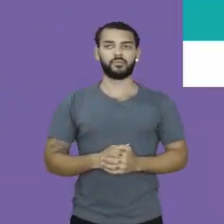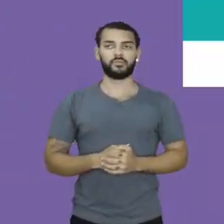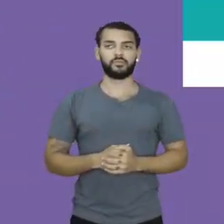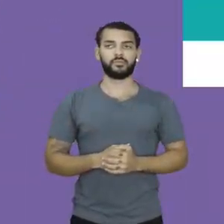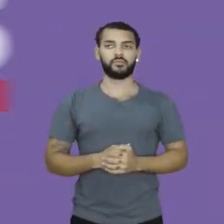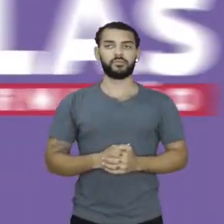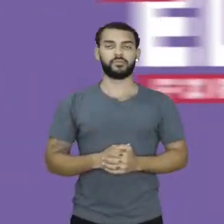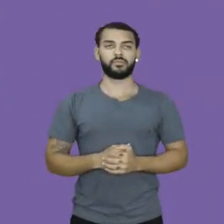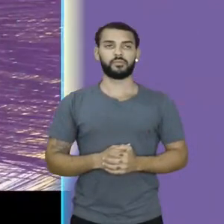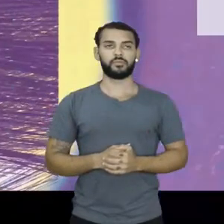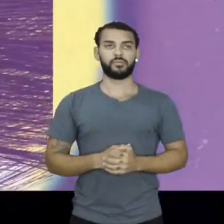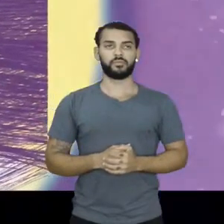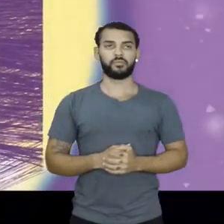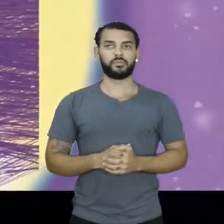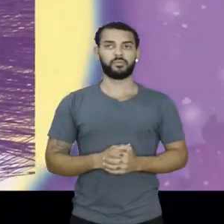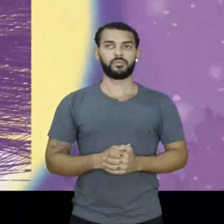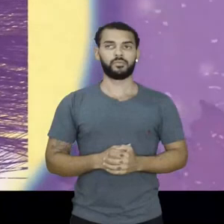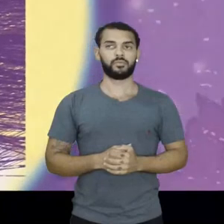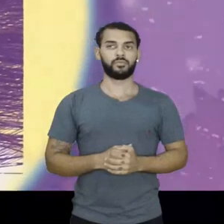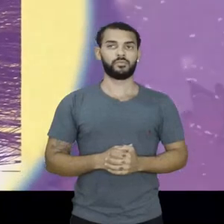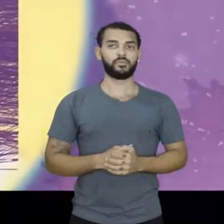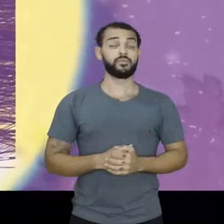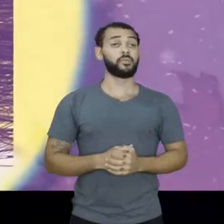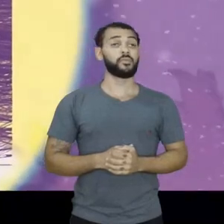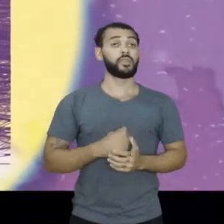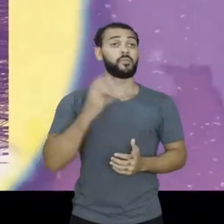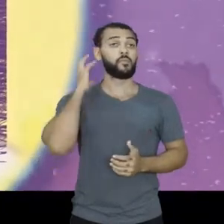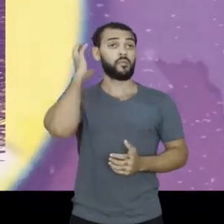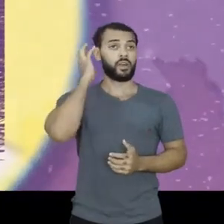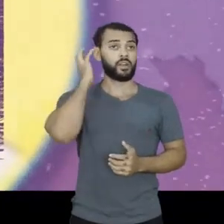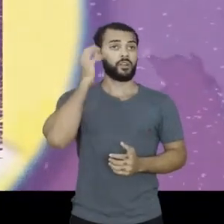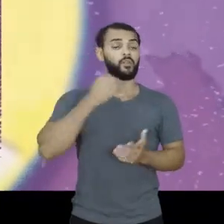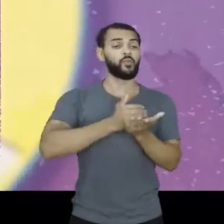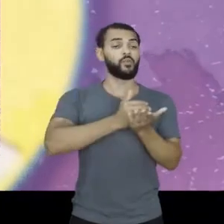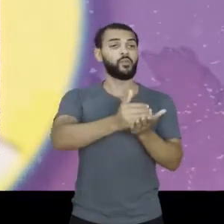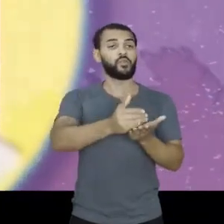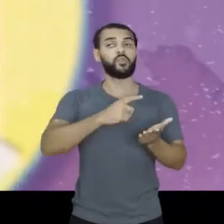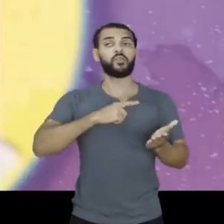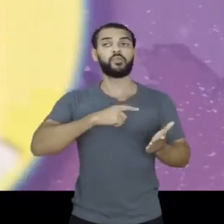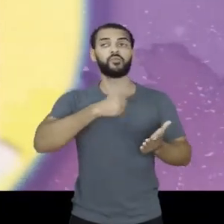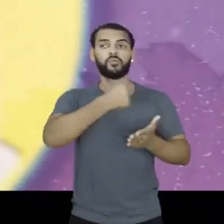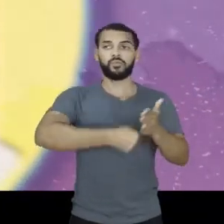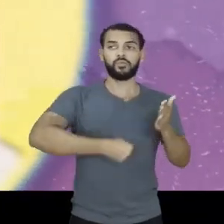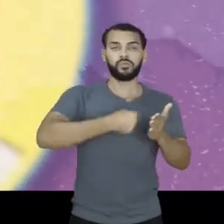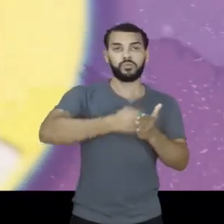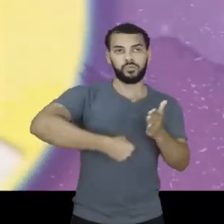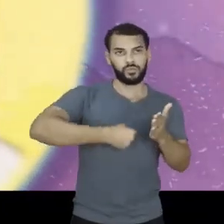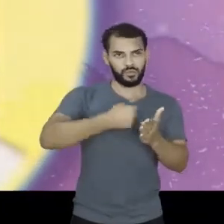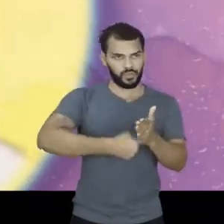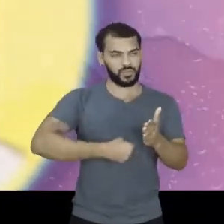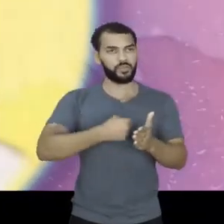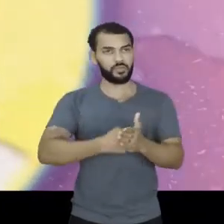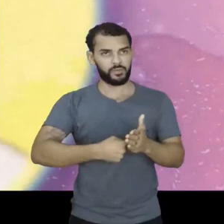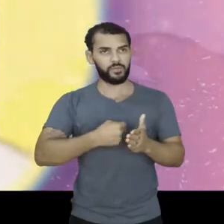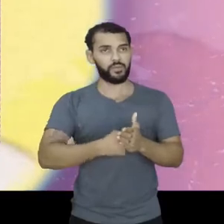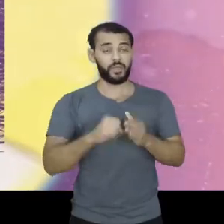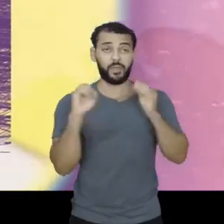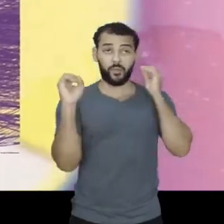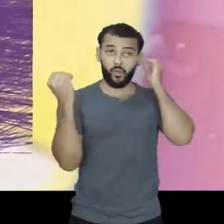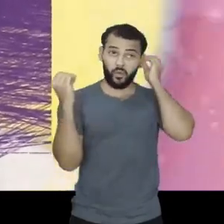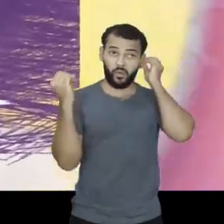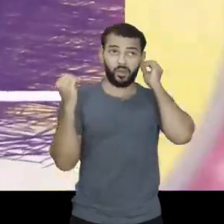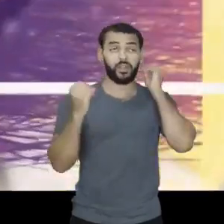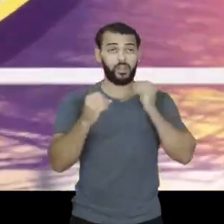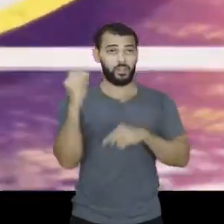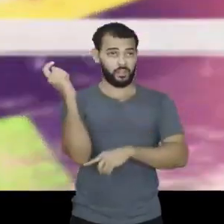Maria do Rosário começou a militância no movimento estudantil secundarista em Porto Alegre, no Rio Grande do Sul, e foi como professora da